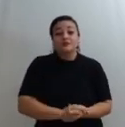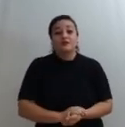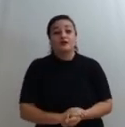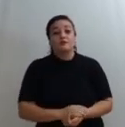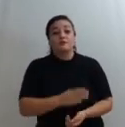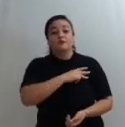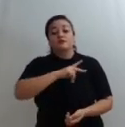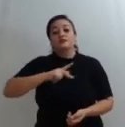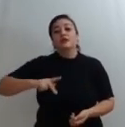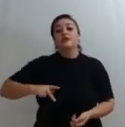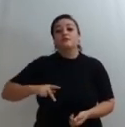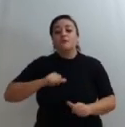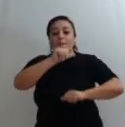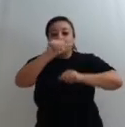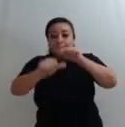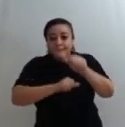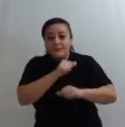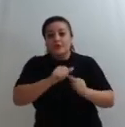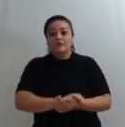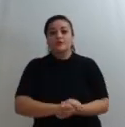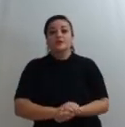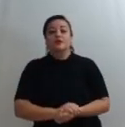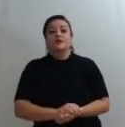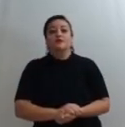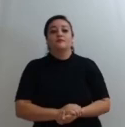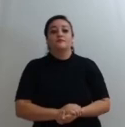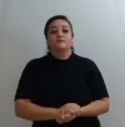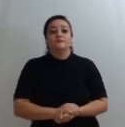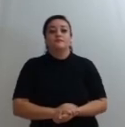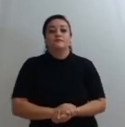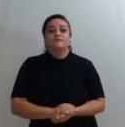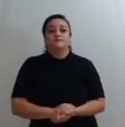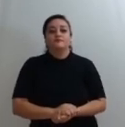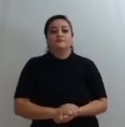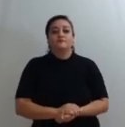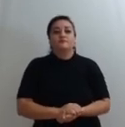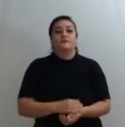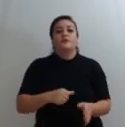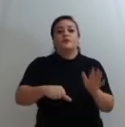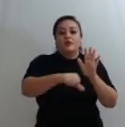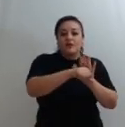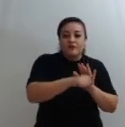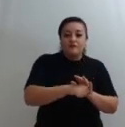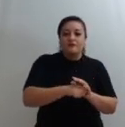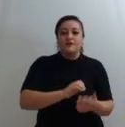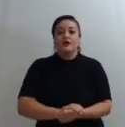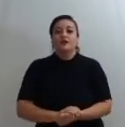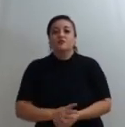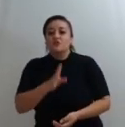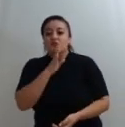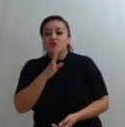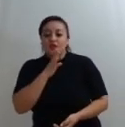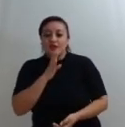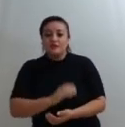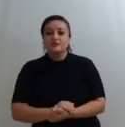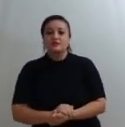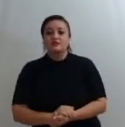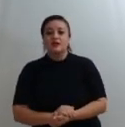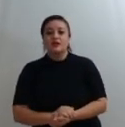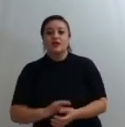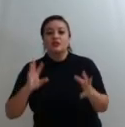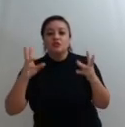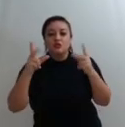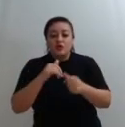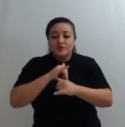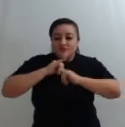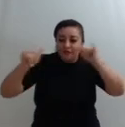Público transformar-se indiscriminada e indevida devassa do conteúdo de tal aparelho, com obtenção e divulgação de